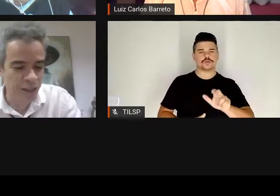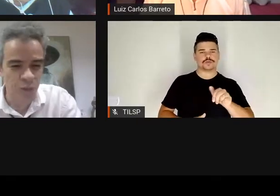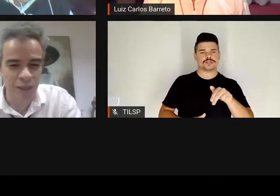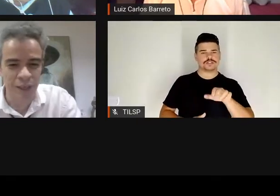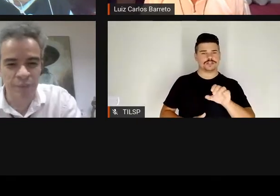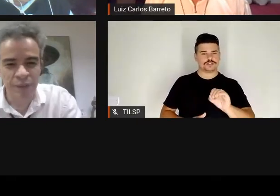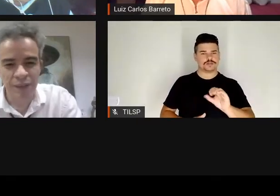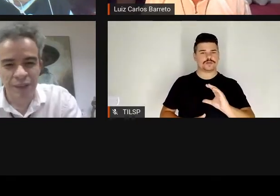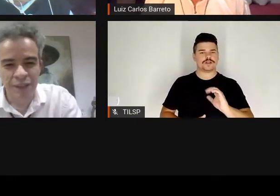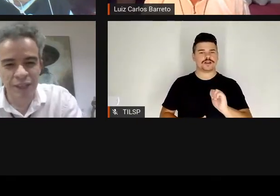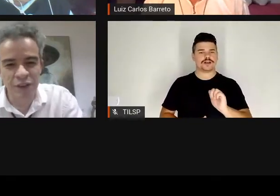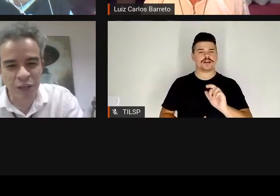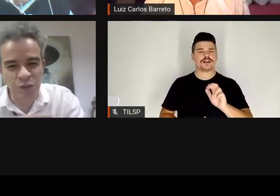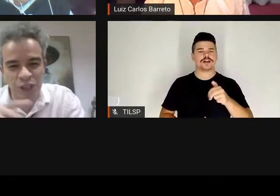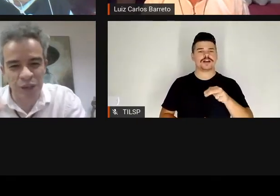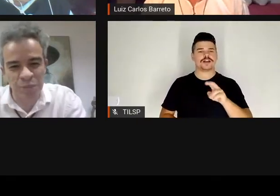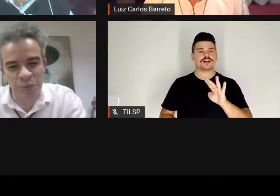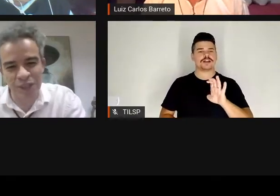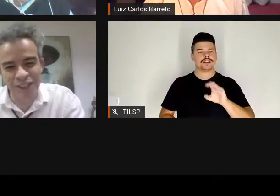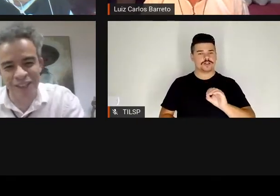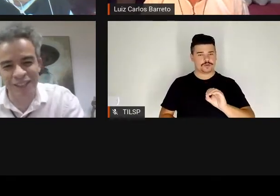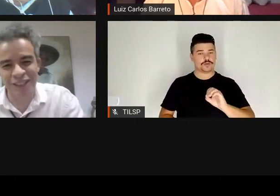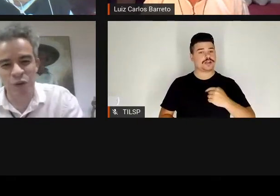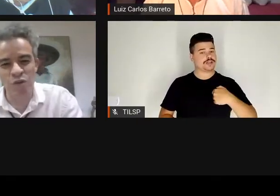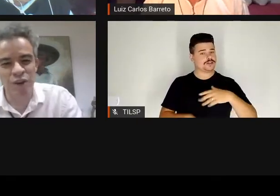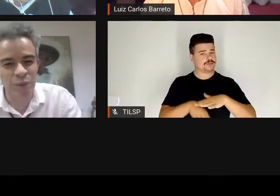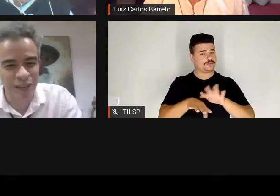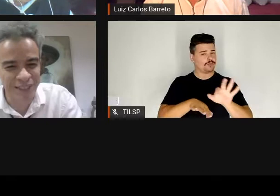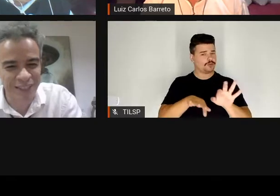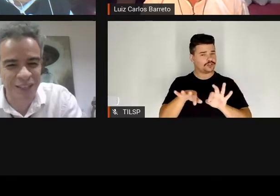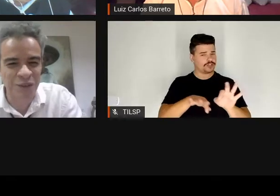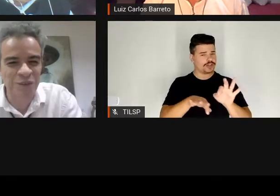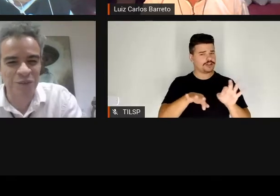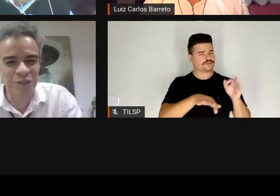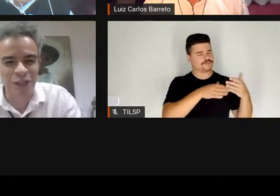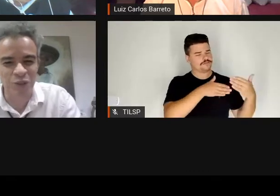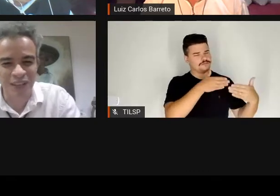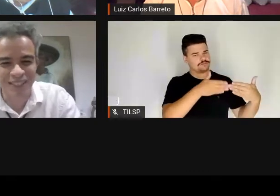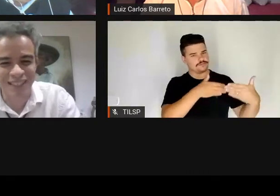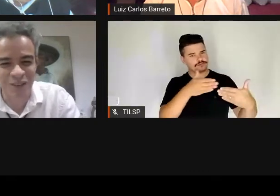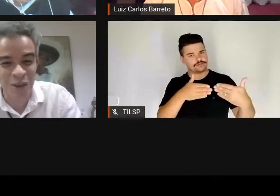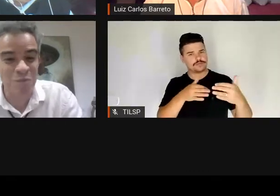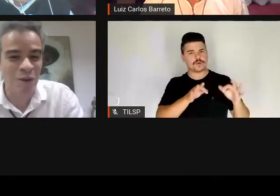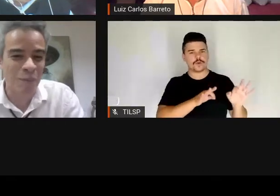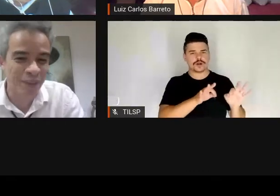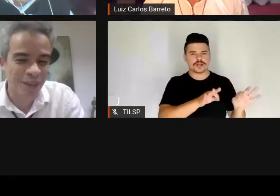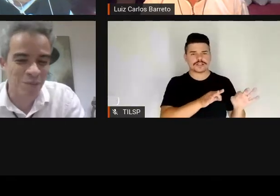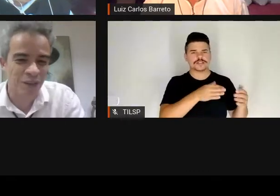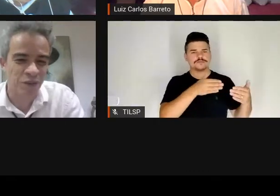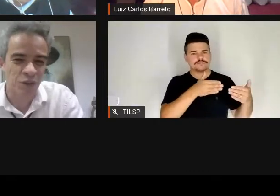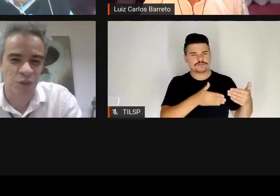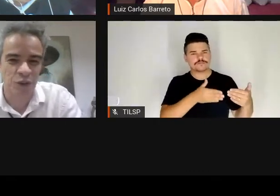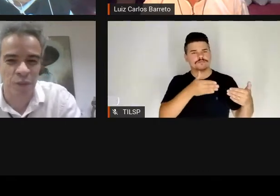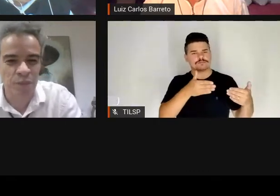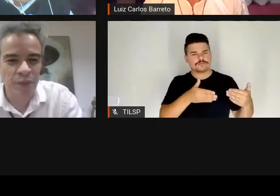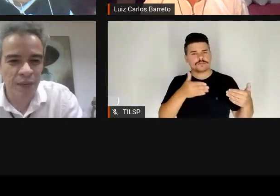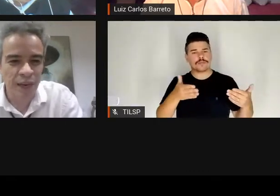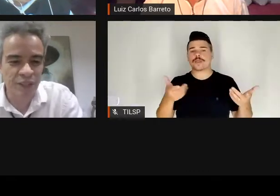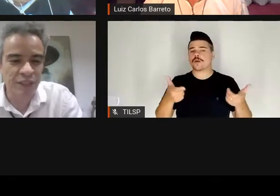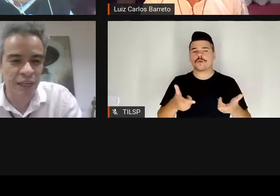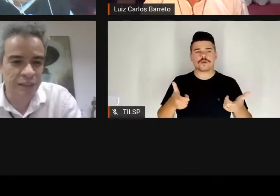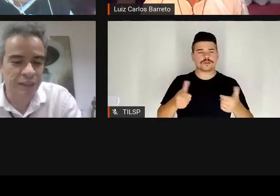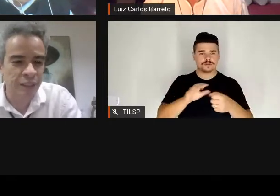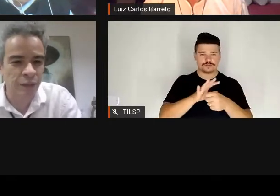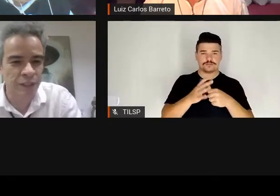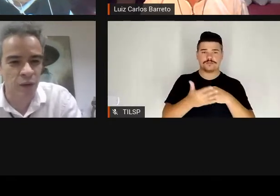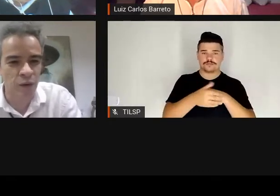Carneiro. Esse projeto, ele teve ali um tempo, né, de confabulação, de maturação. Em meio à pandemia, vejam só,